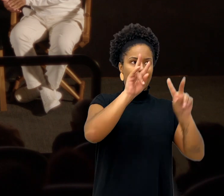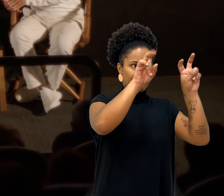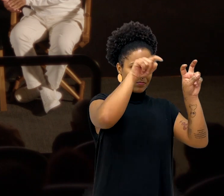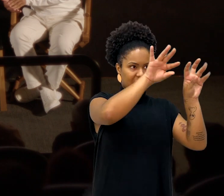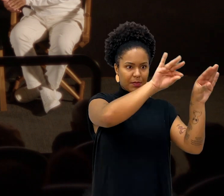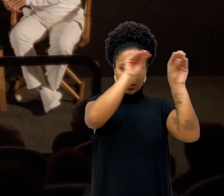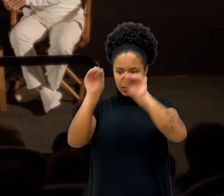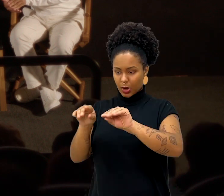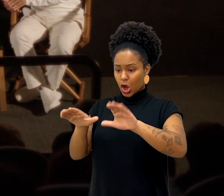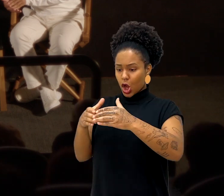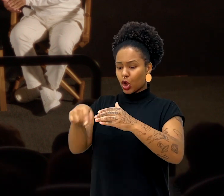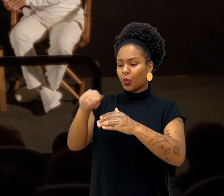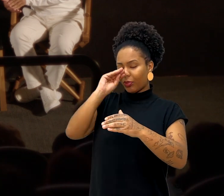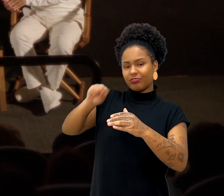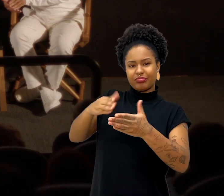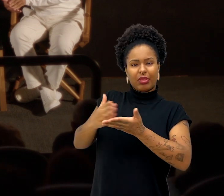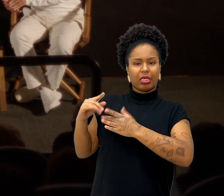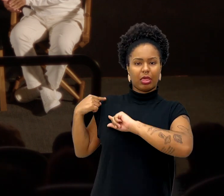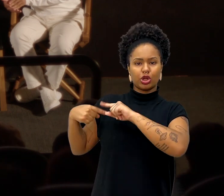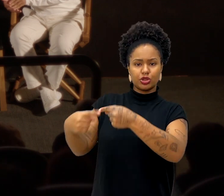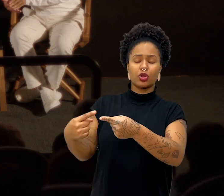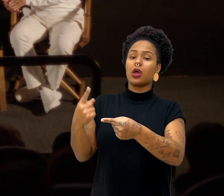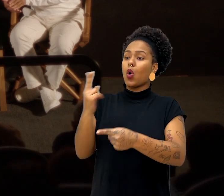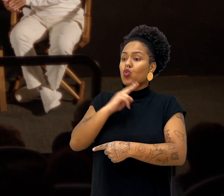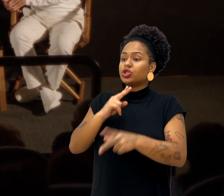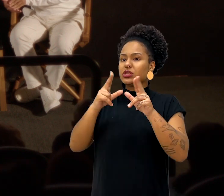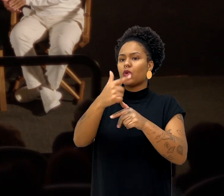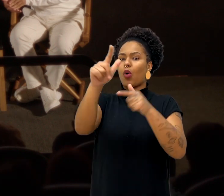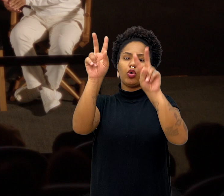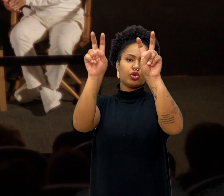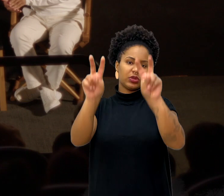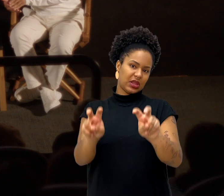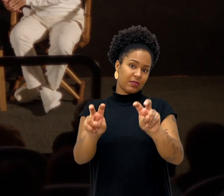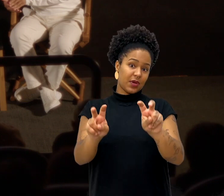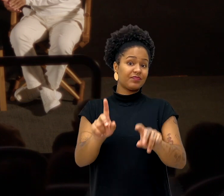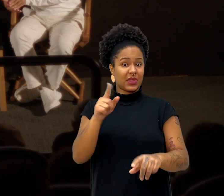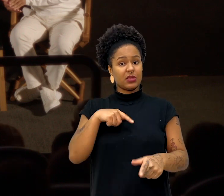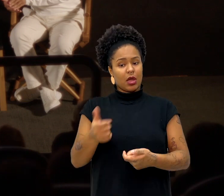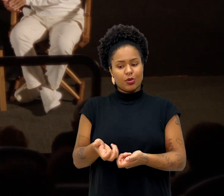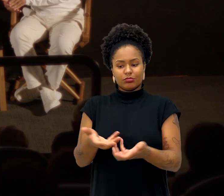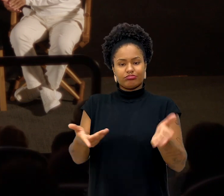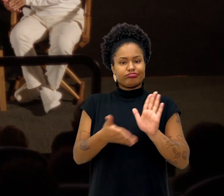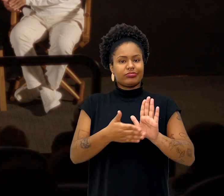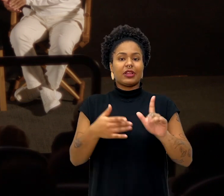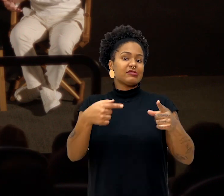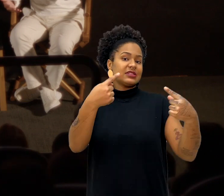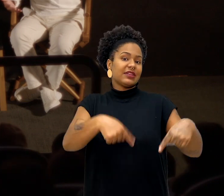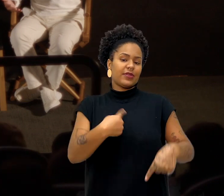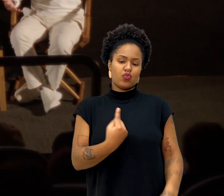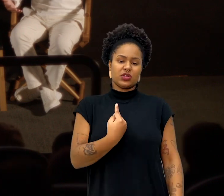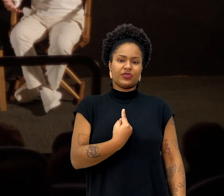socialmente excluídos com o mesmo grau de urgência como outros temas. E aí eu trago esse desafio